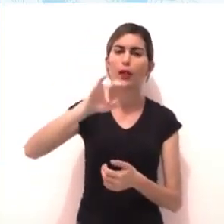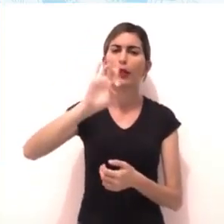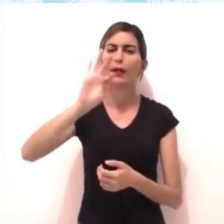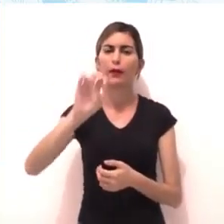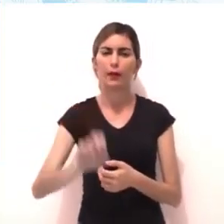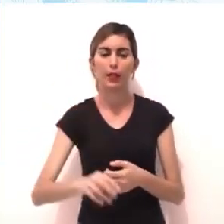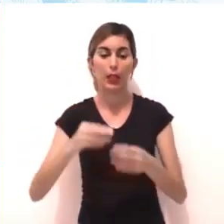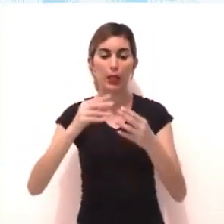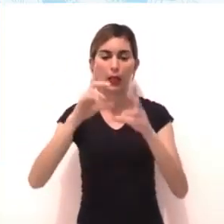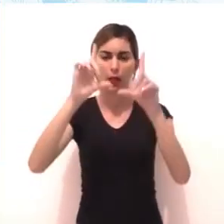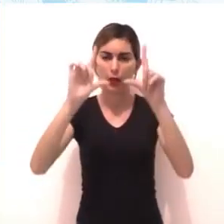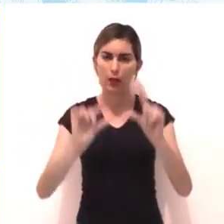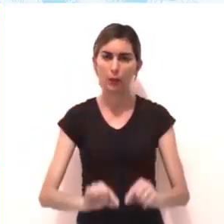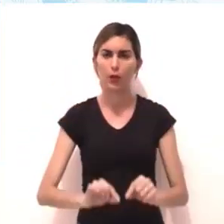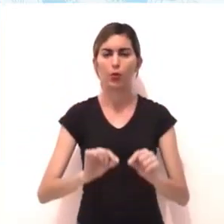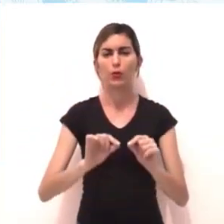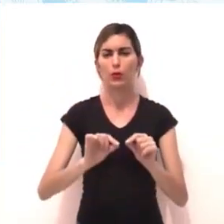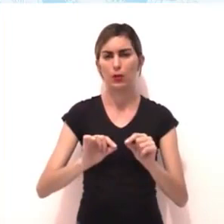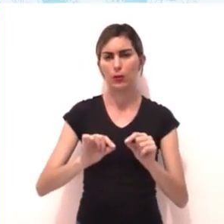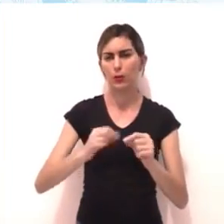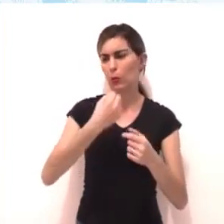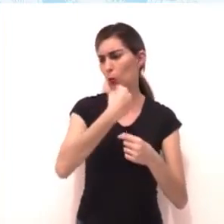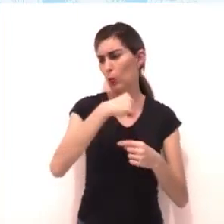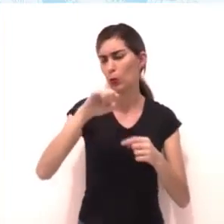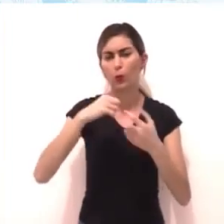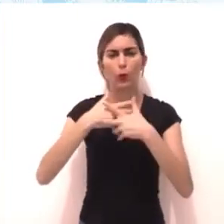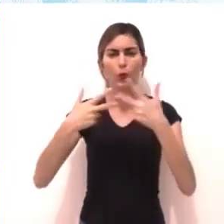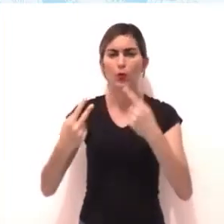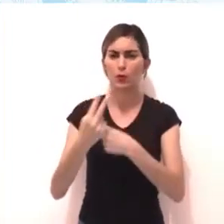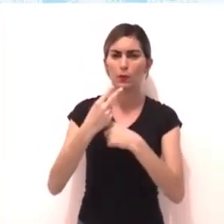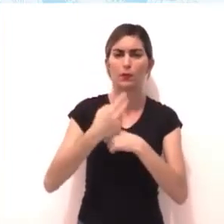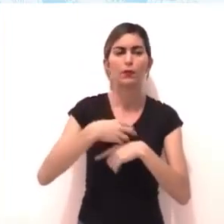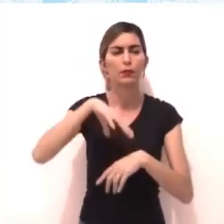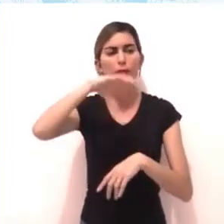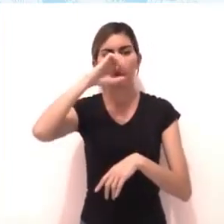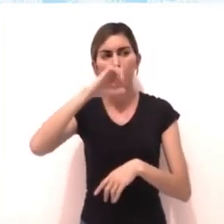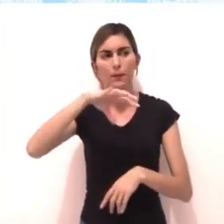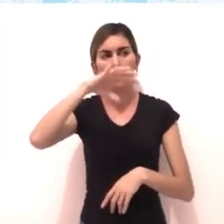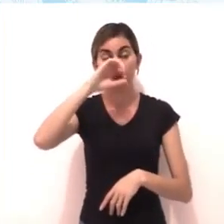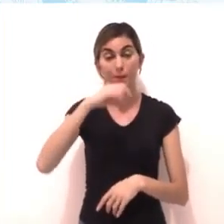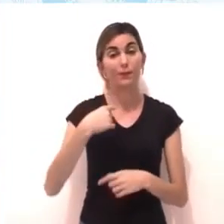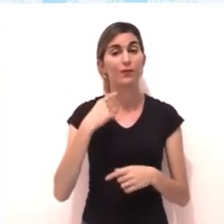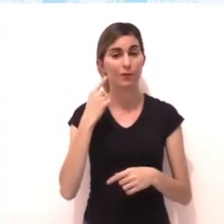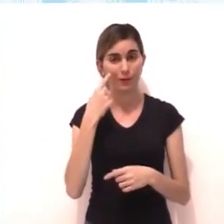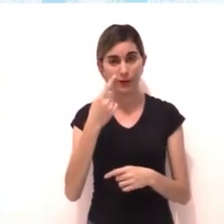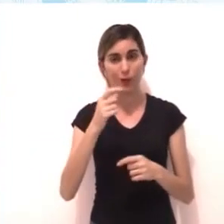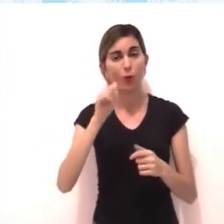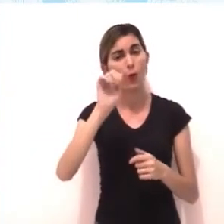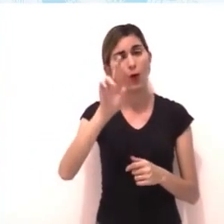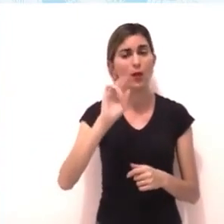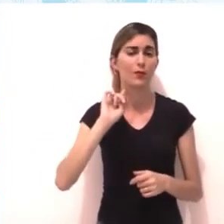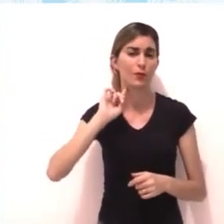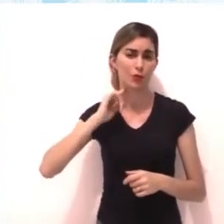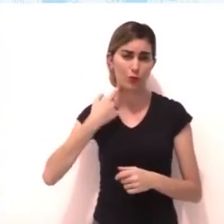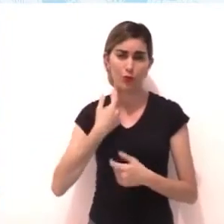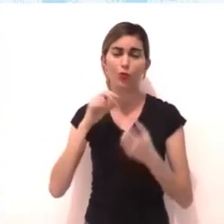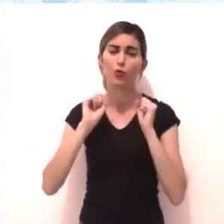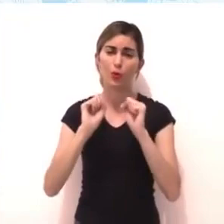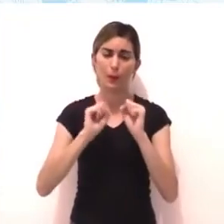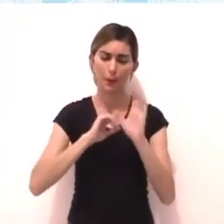resistência a infecções respiratórias. Então veja aí como é importante. A poluição do ar, ela